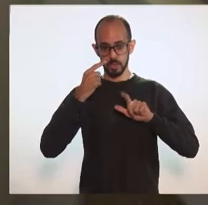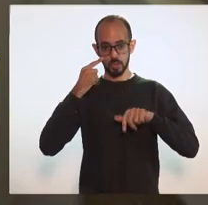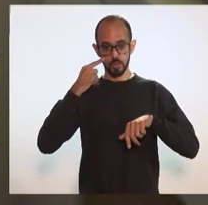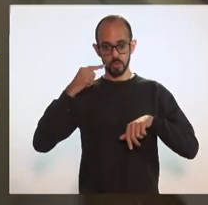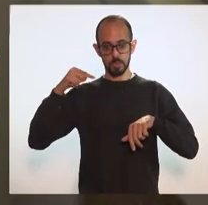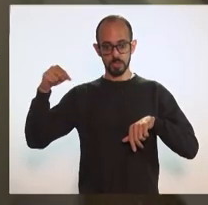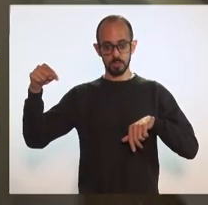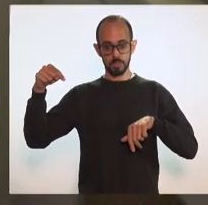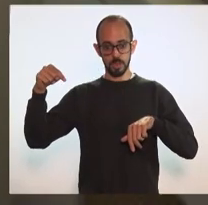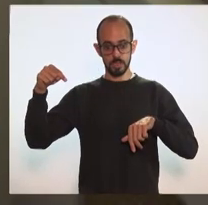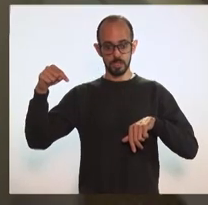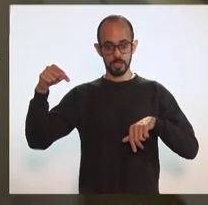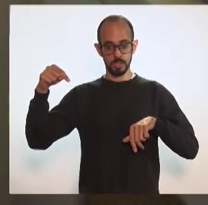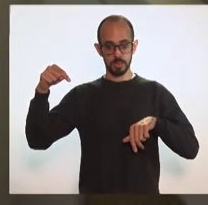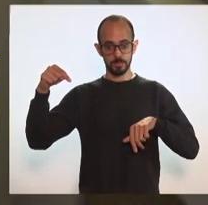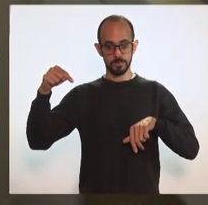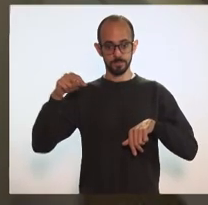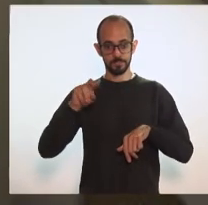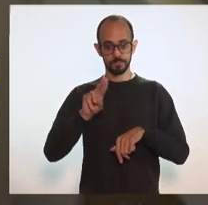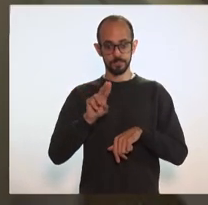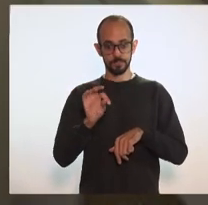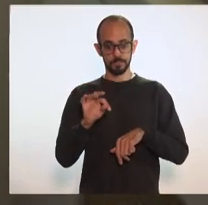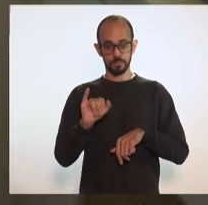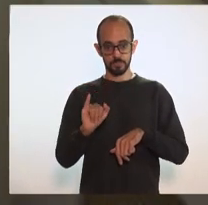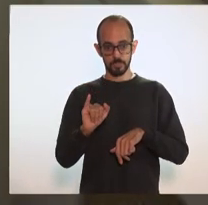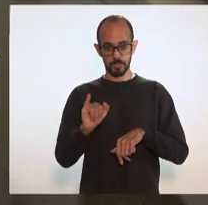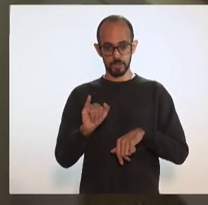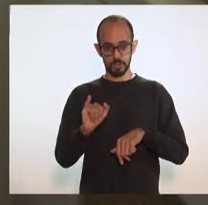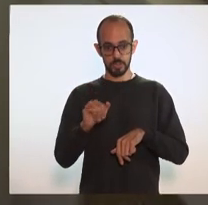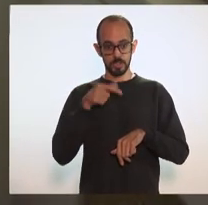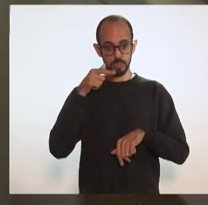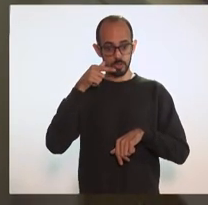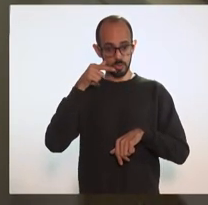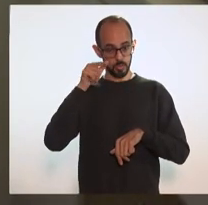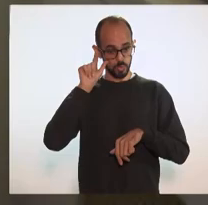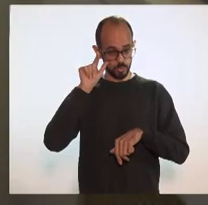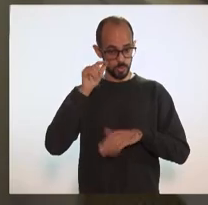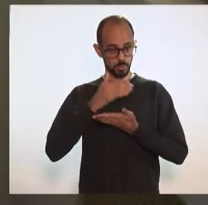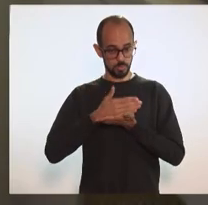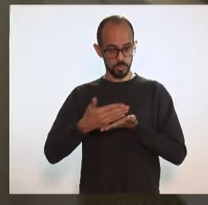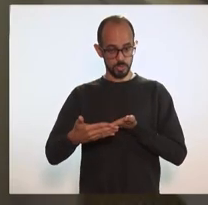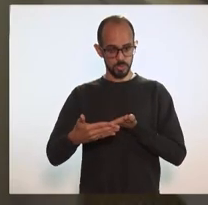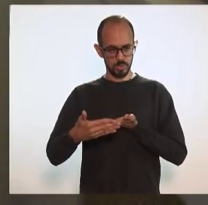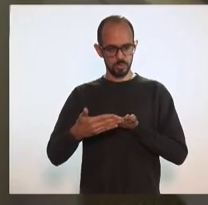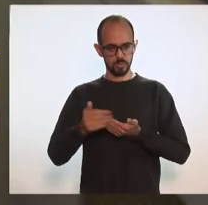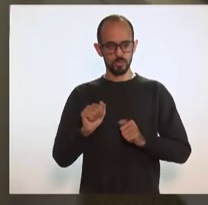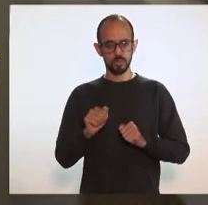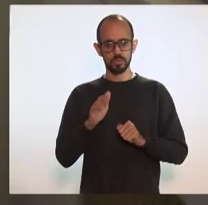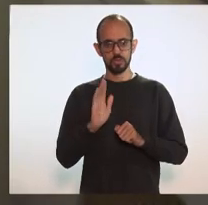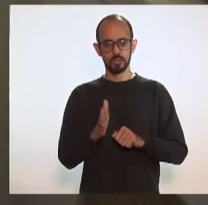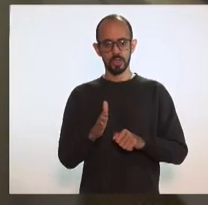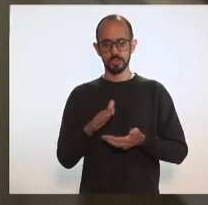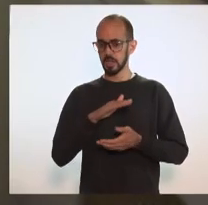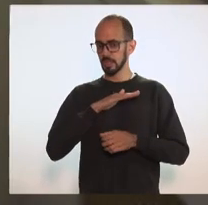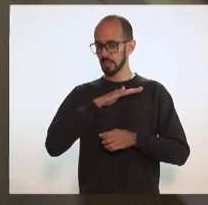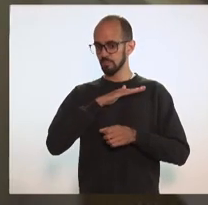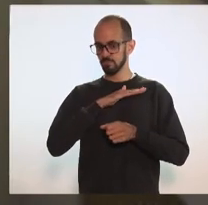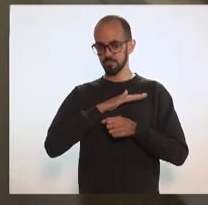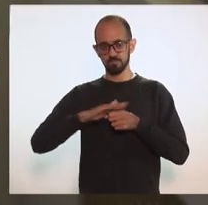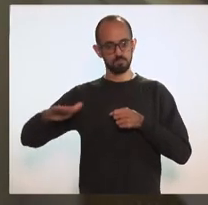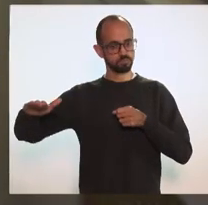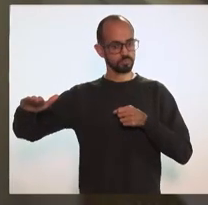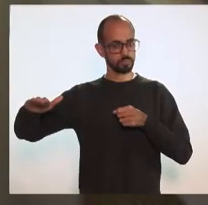semana as UTI a partir do dia de ontem e estariam no teto